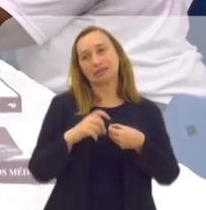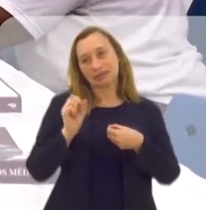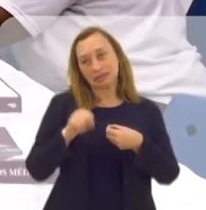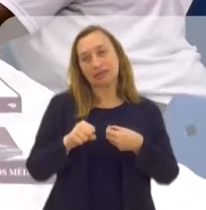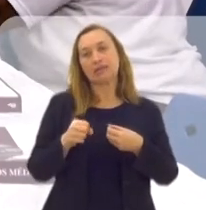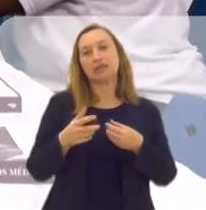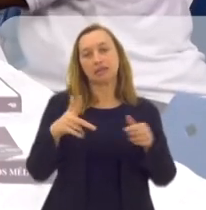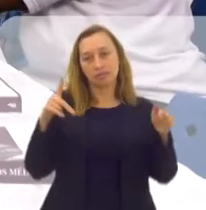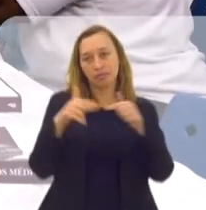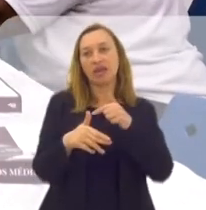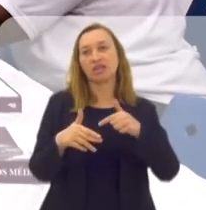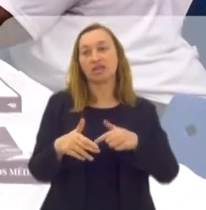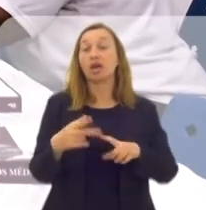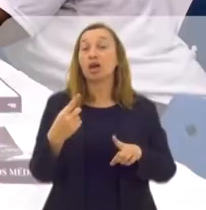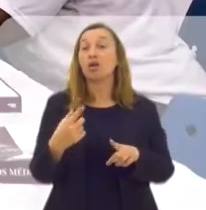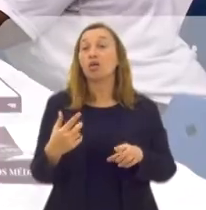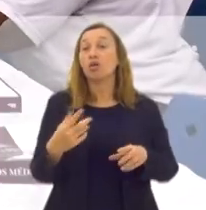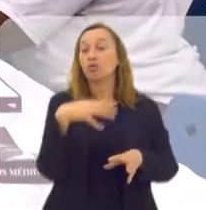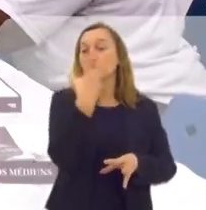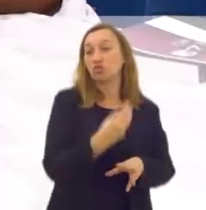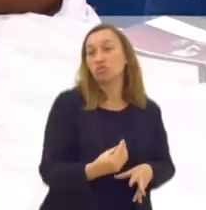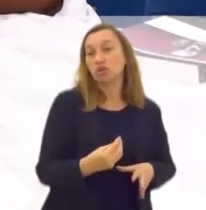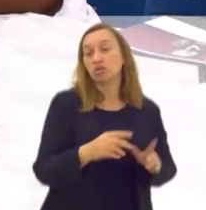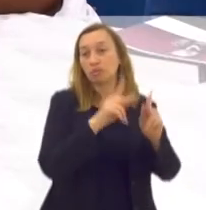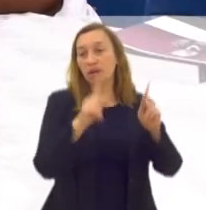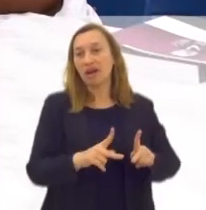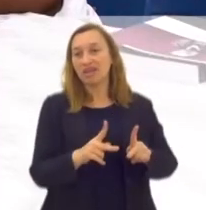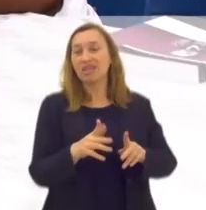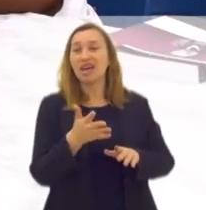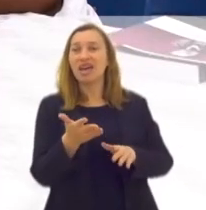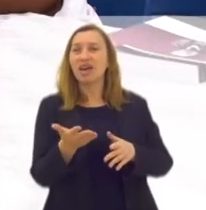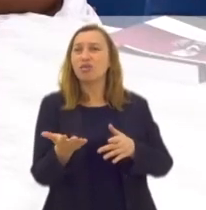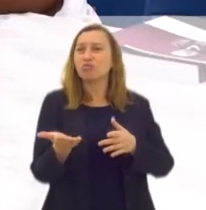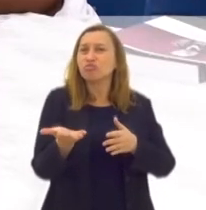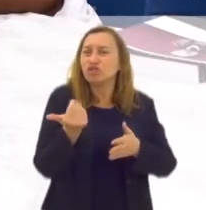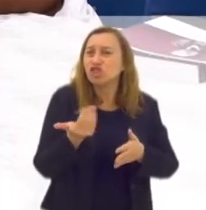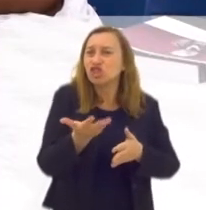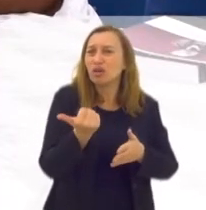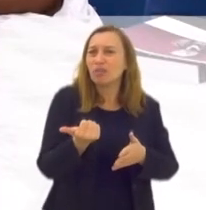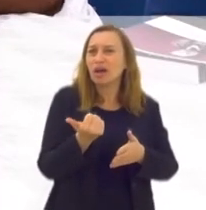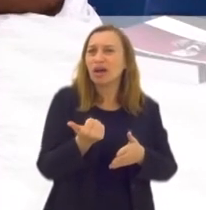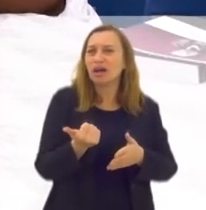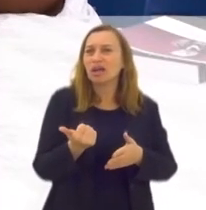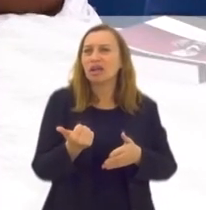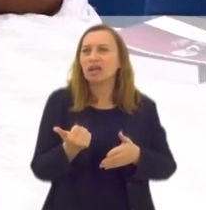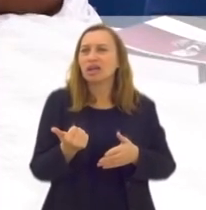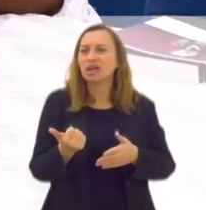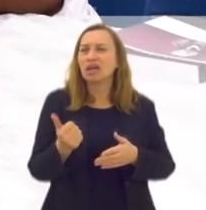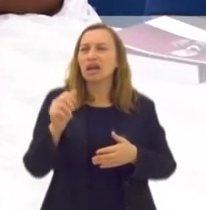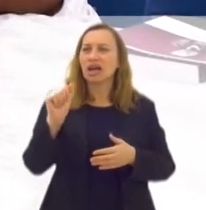volta... Querer de volta atrapalha. Perfeito. Porque o querer de volta é um chamamento.